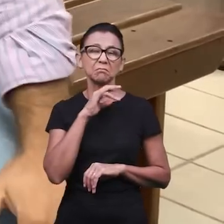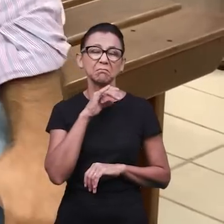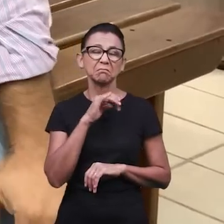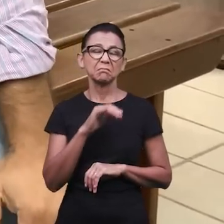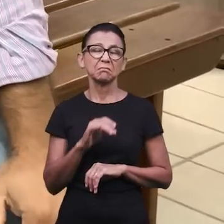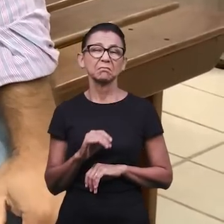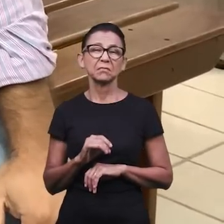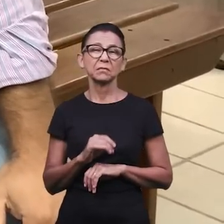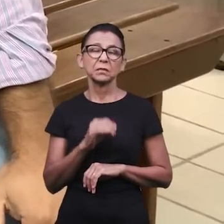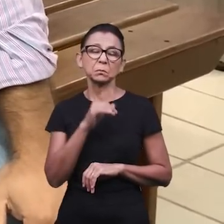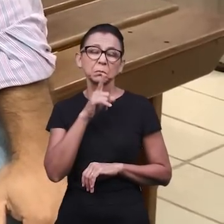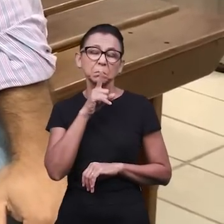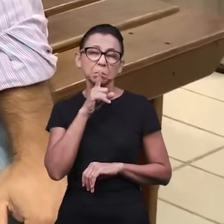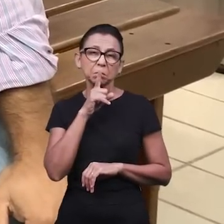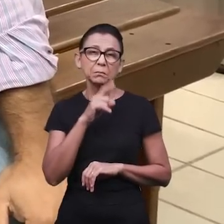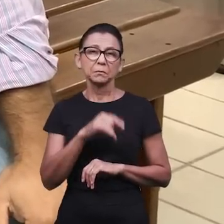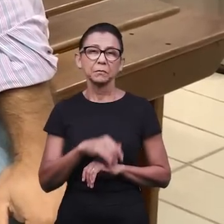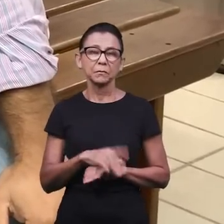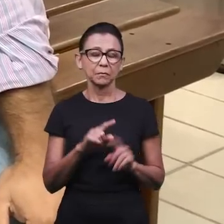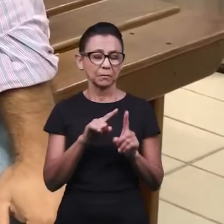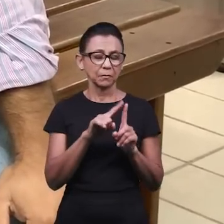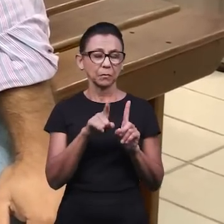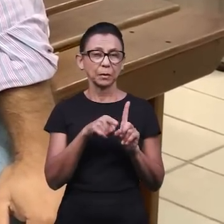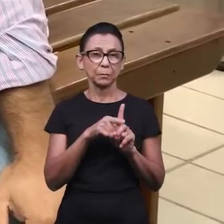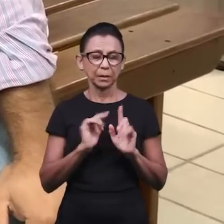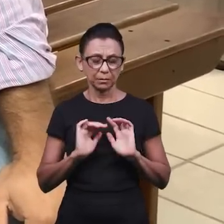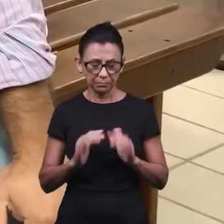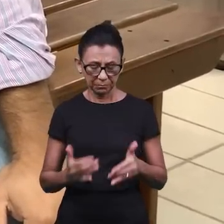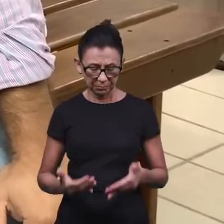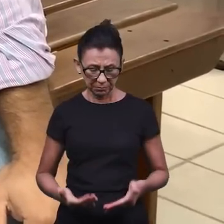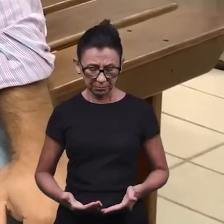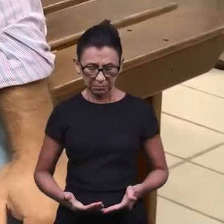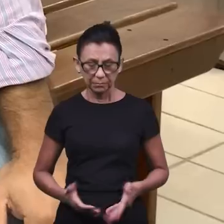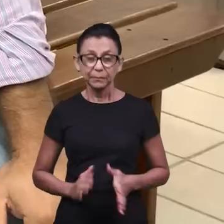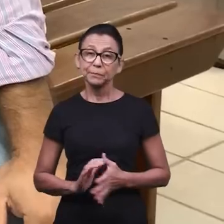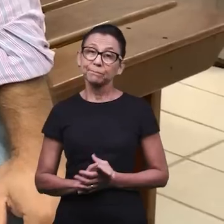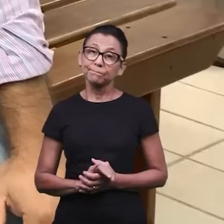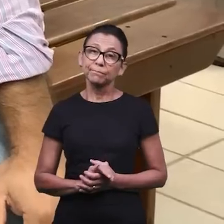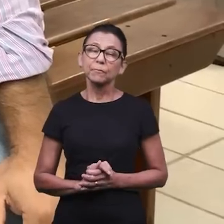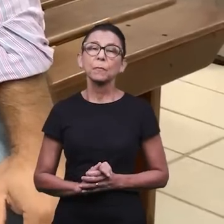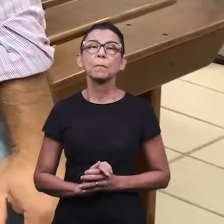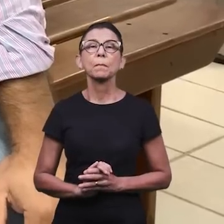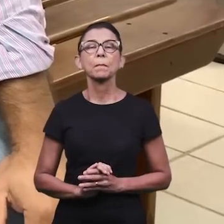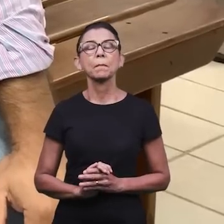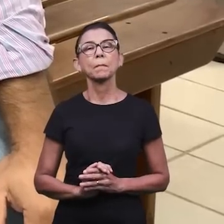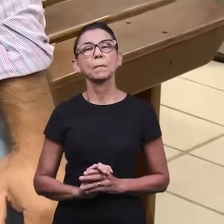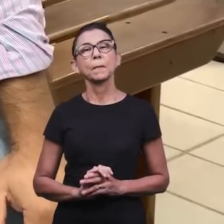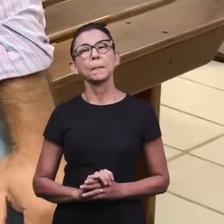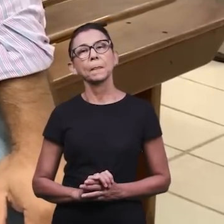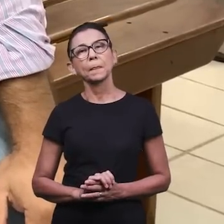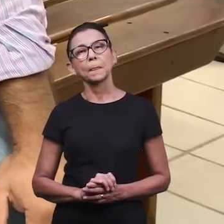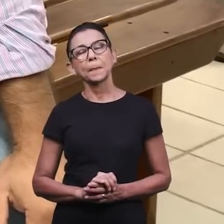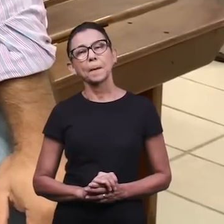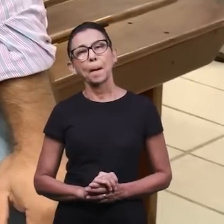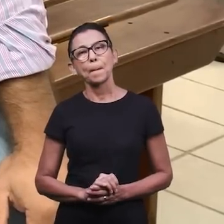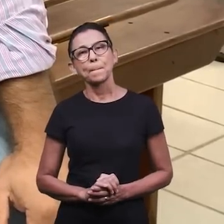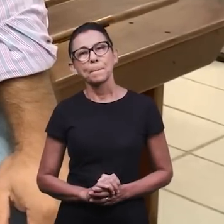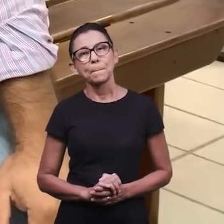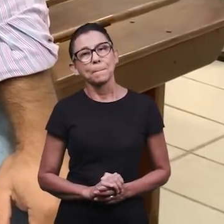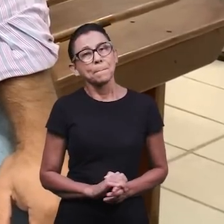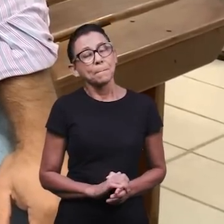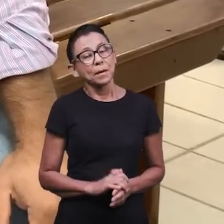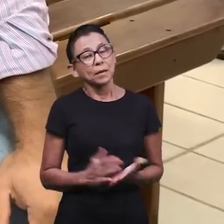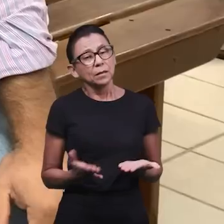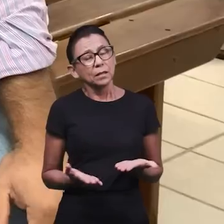respondia. E quando já estava encerrando ali o exame, o médico já estava